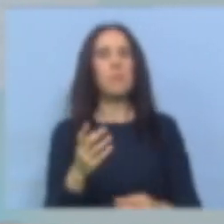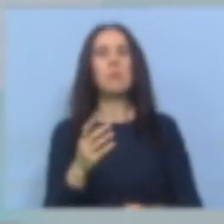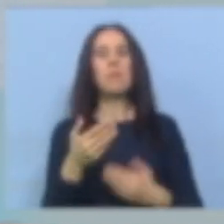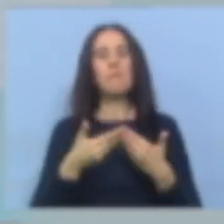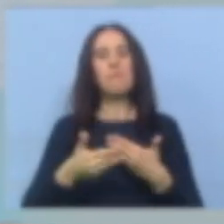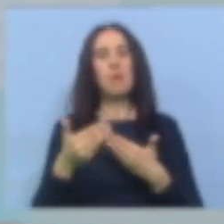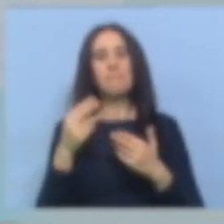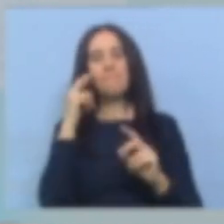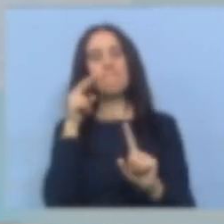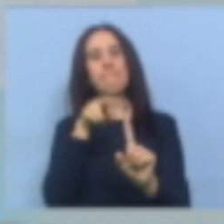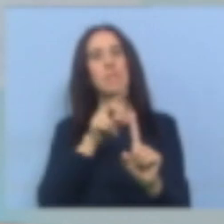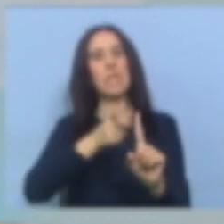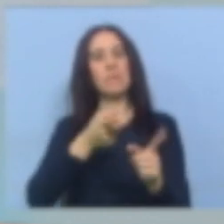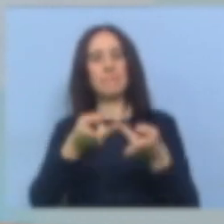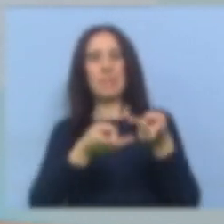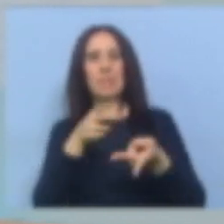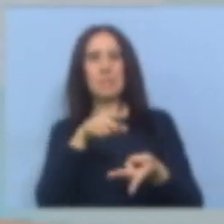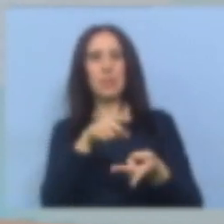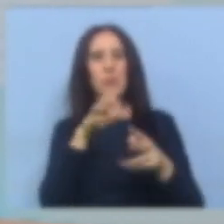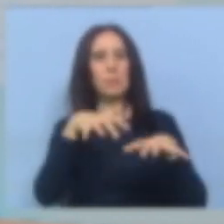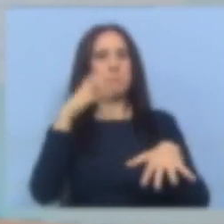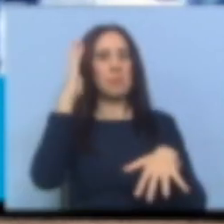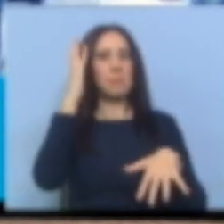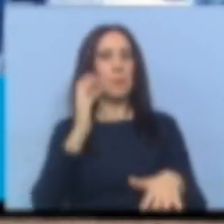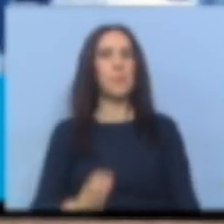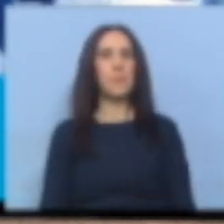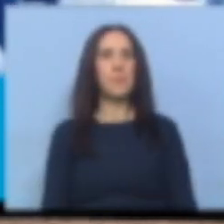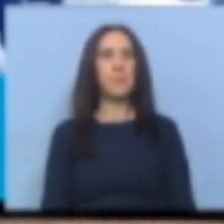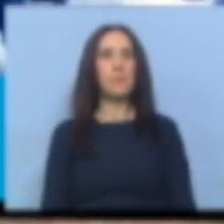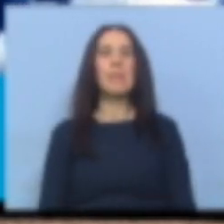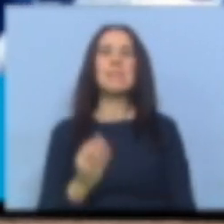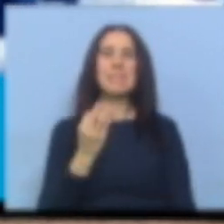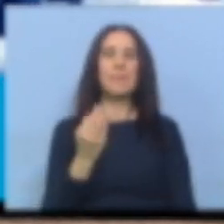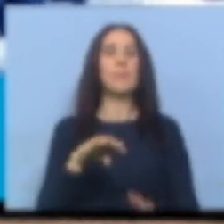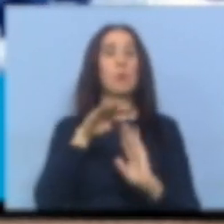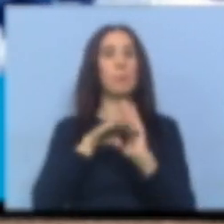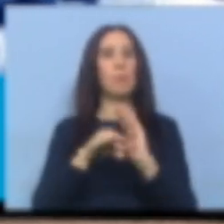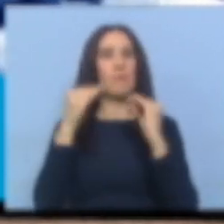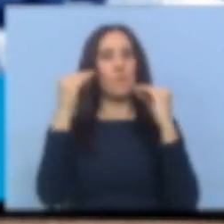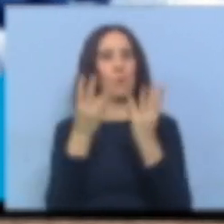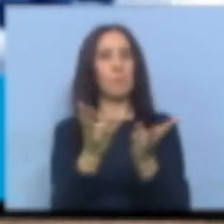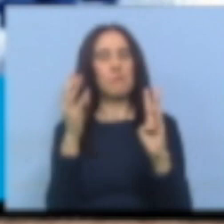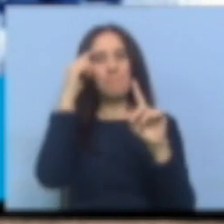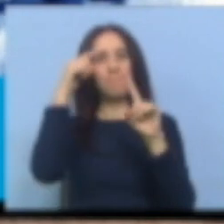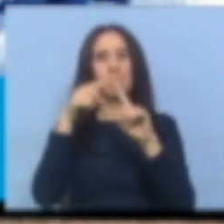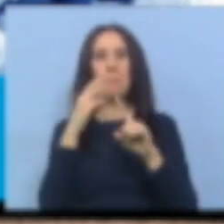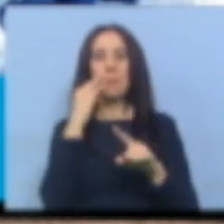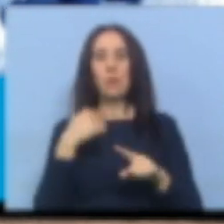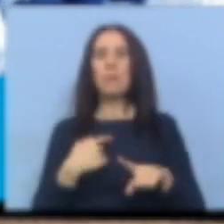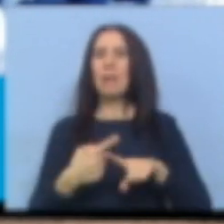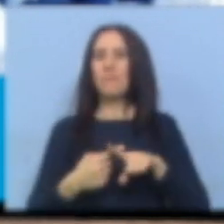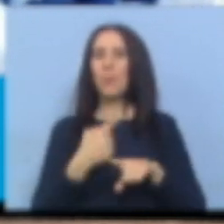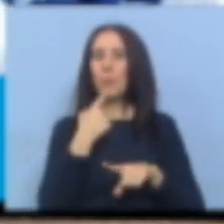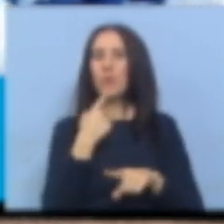a abordagem, a linha de análise deste seminário? Trata-se de um programa formativo, penso eu, muito interessante e